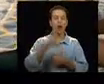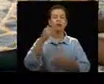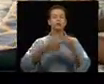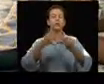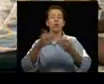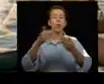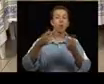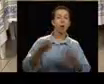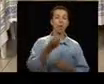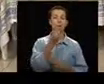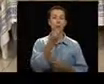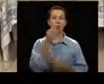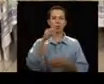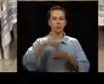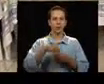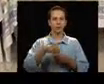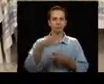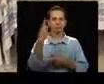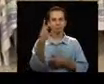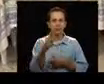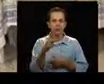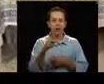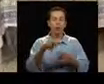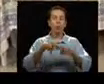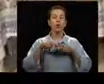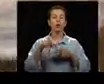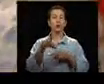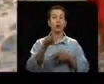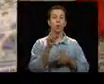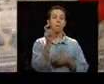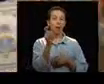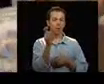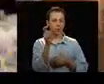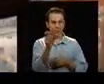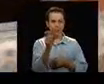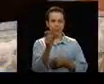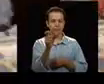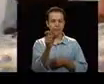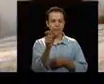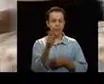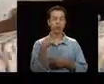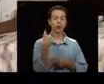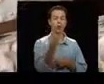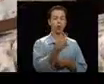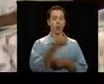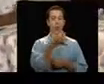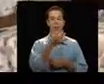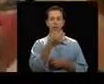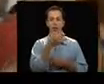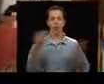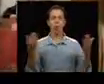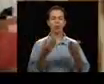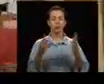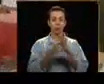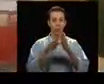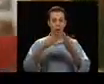se desenvolveu alguma coisa boa. Por isso que eu escolhi uma palavra para comentar com você,